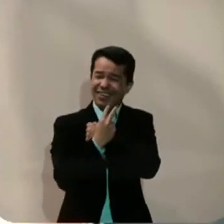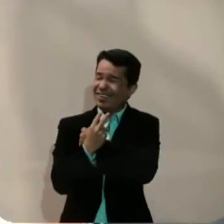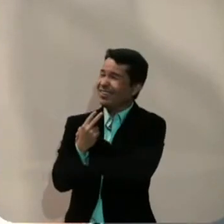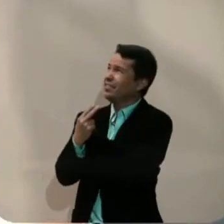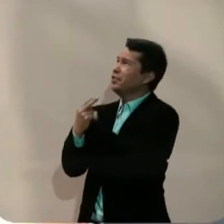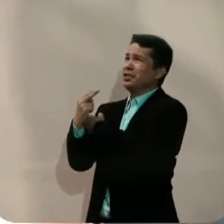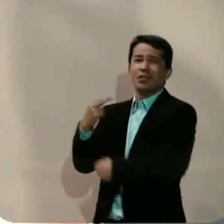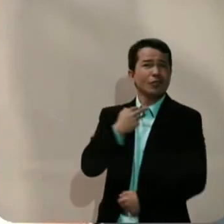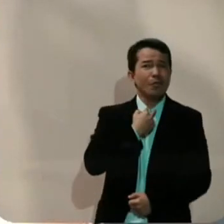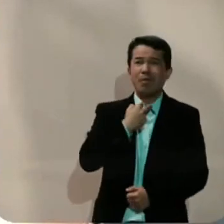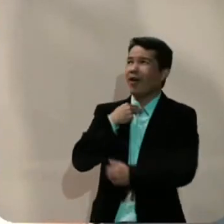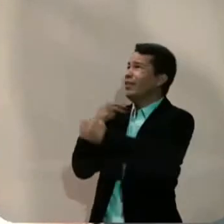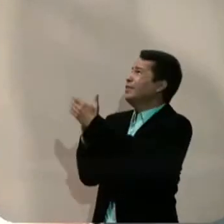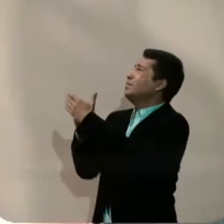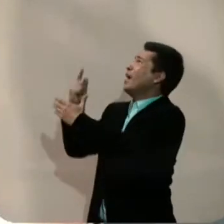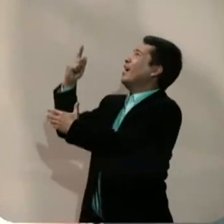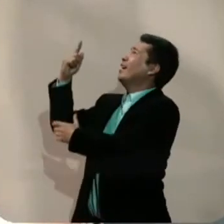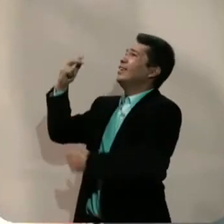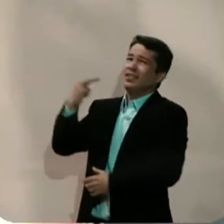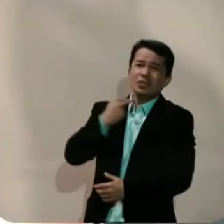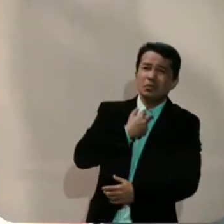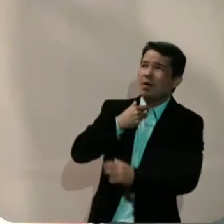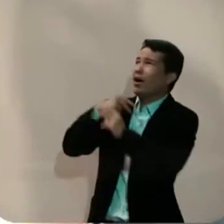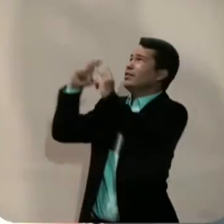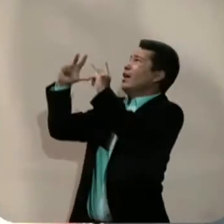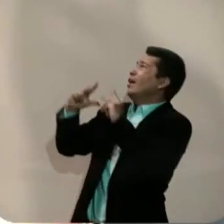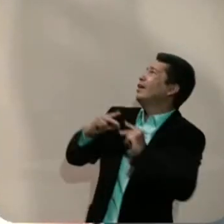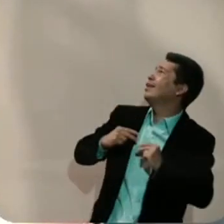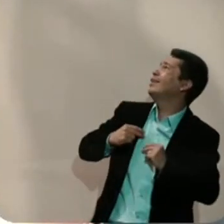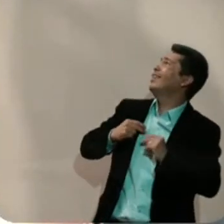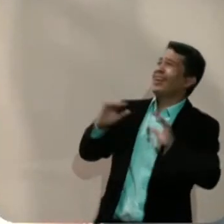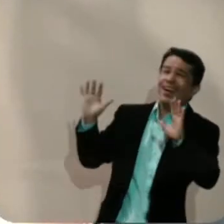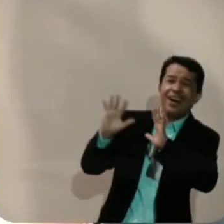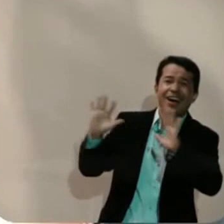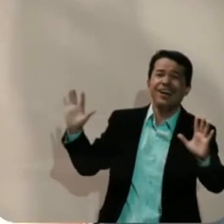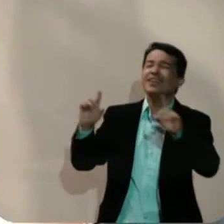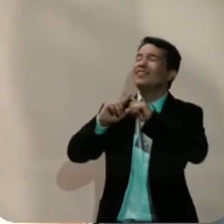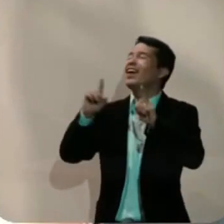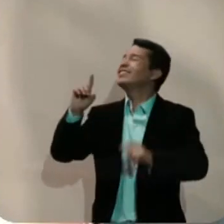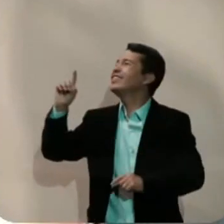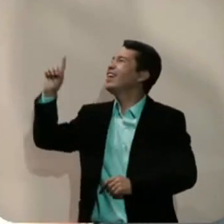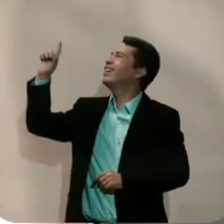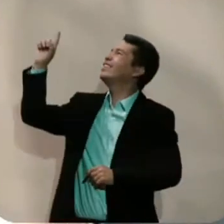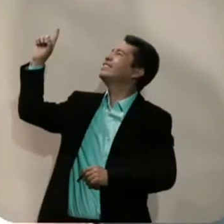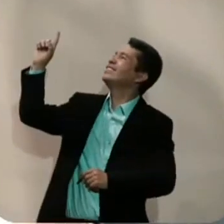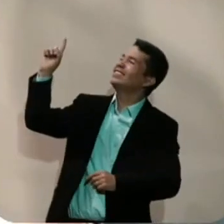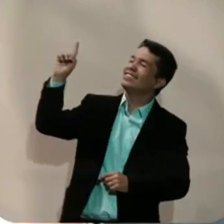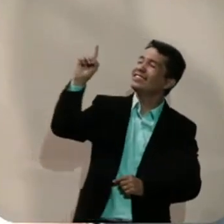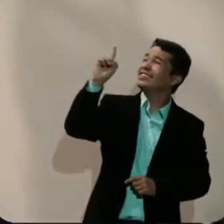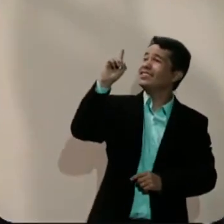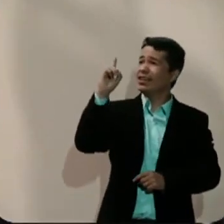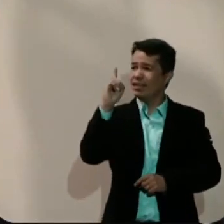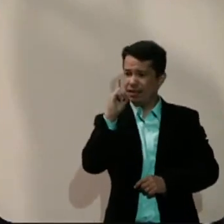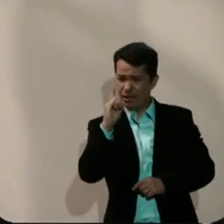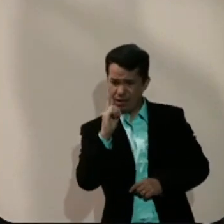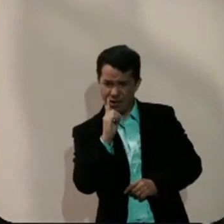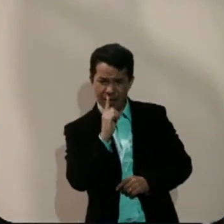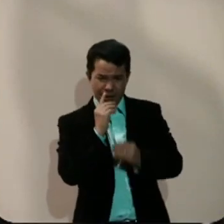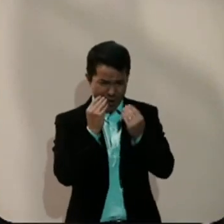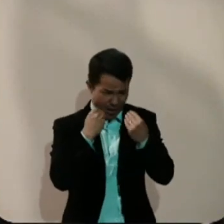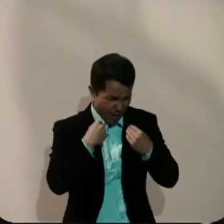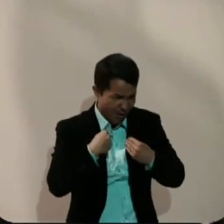nem merecê-lo, mesmo assim se entregou. Oh,